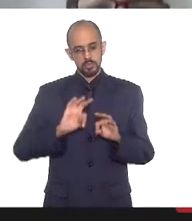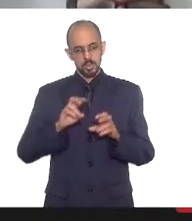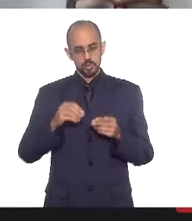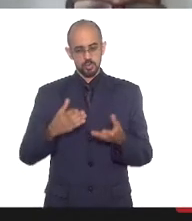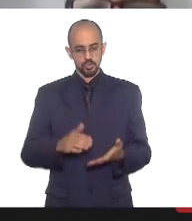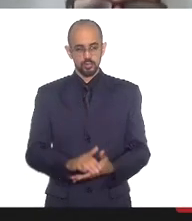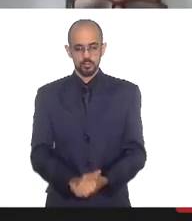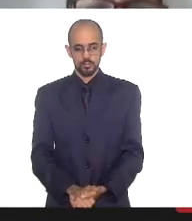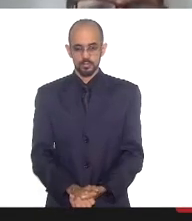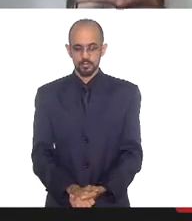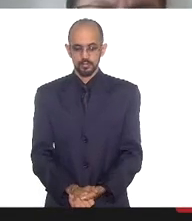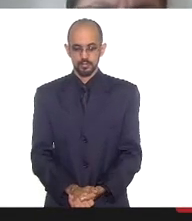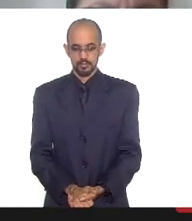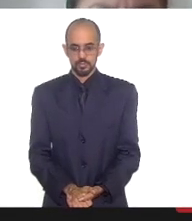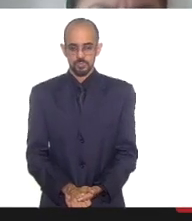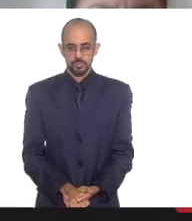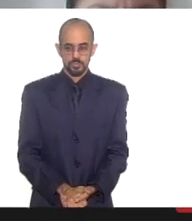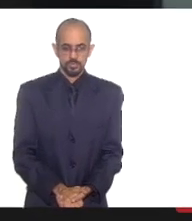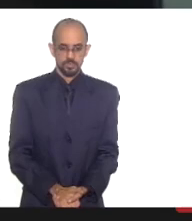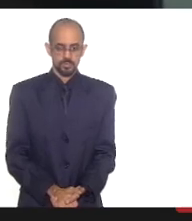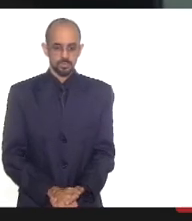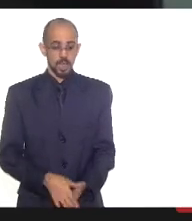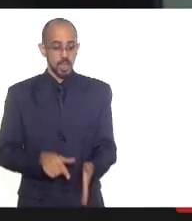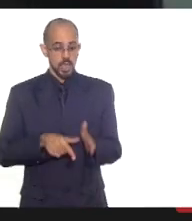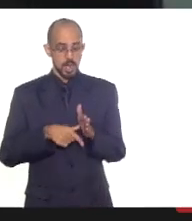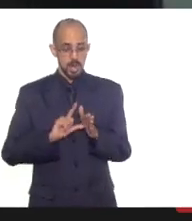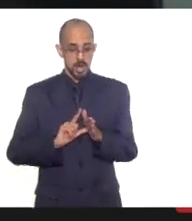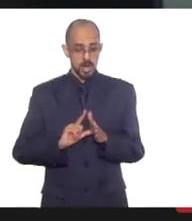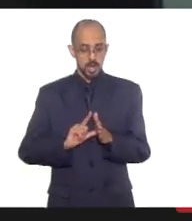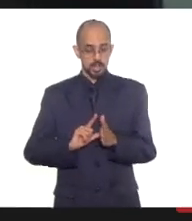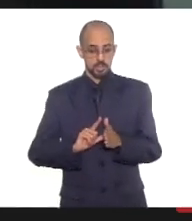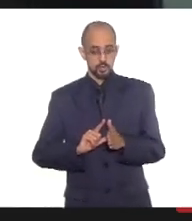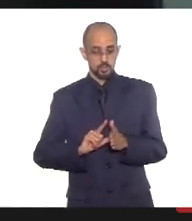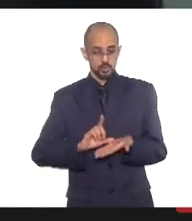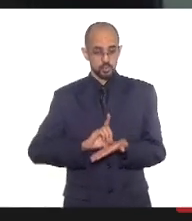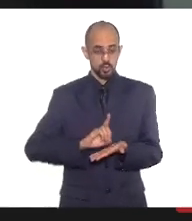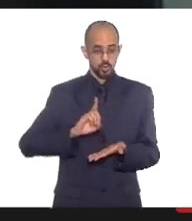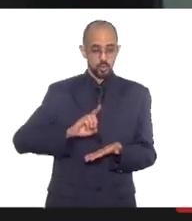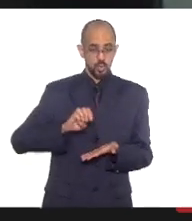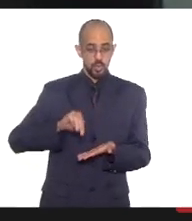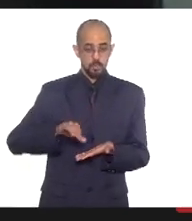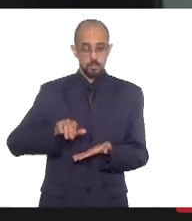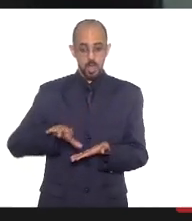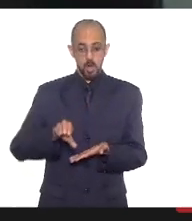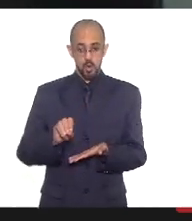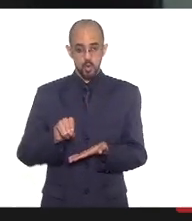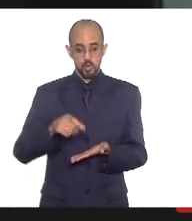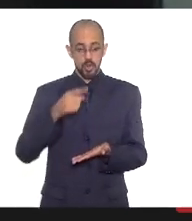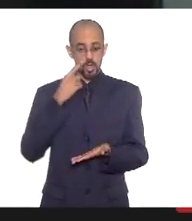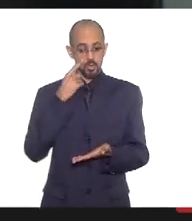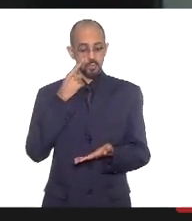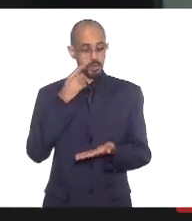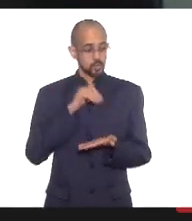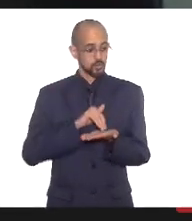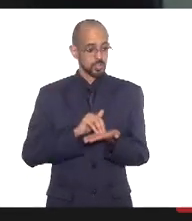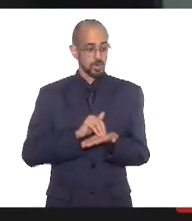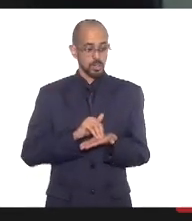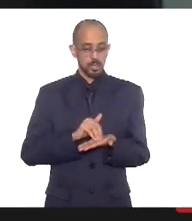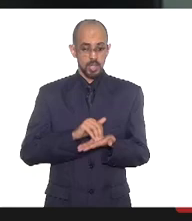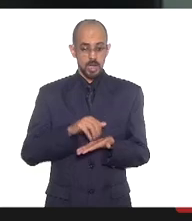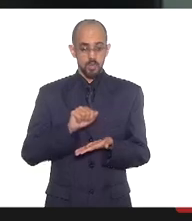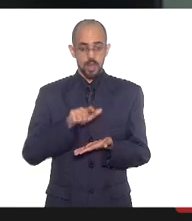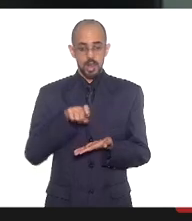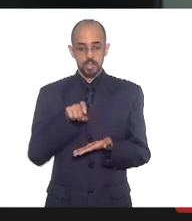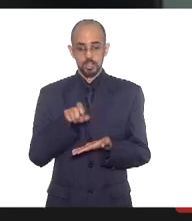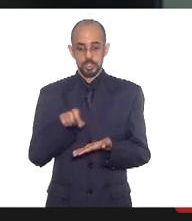mundo eu queria antes de passar o MAG Sérgio estou vendo nosso secretaria Alexandre chieppe também